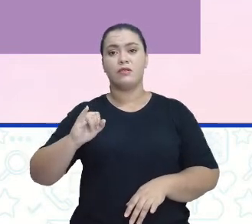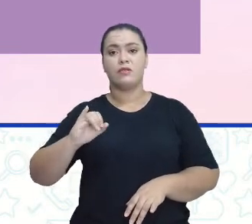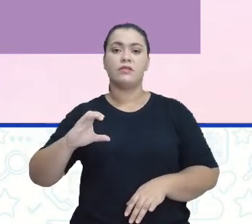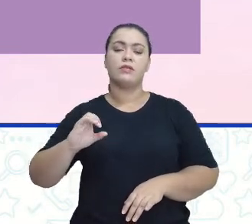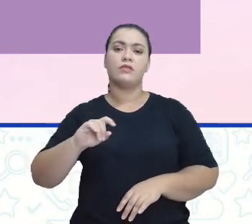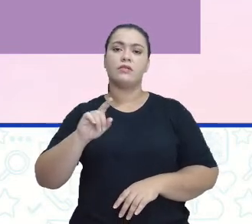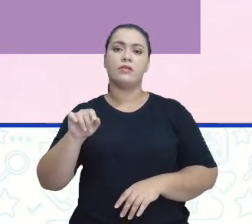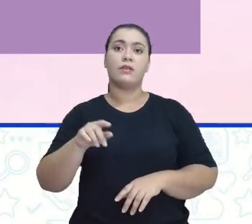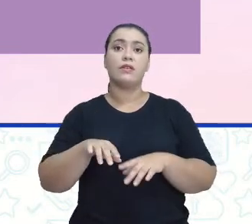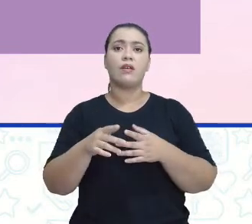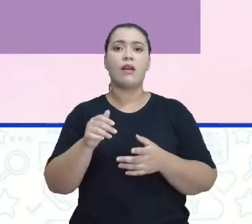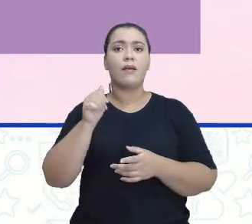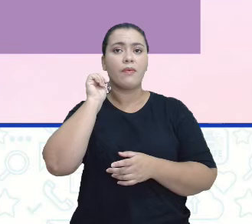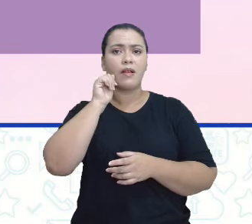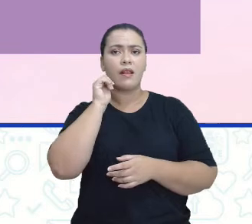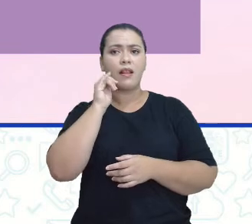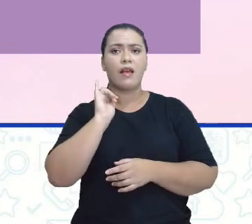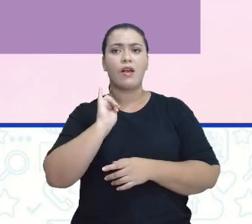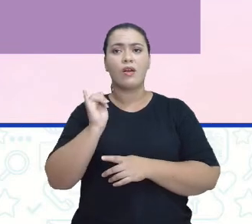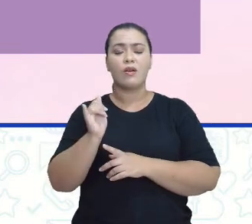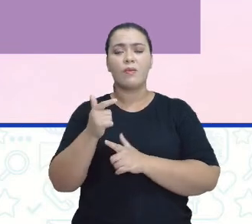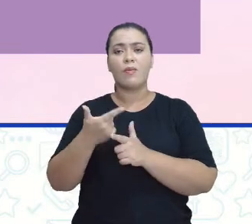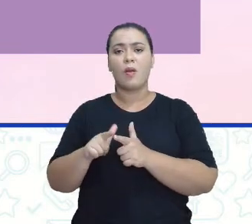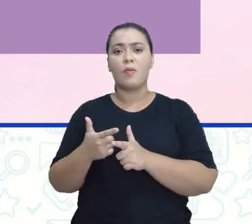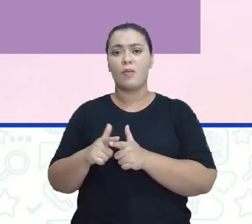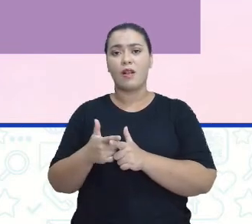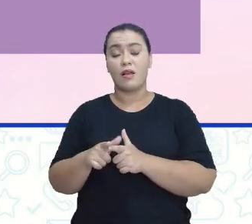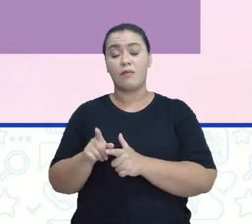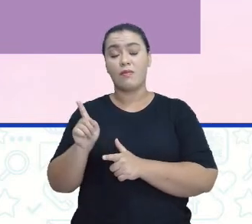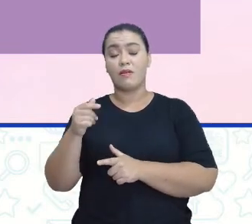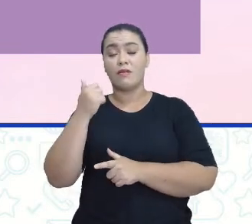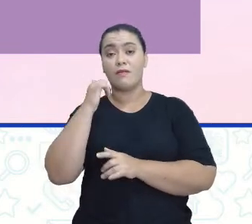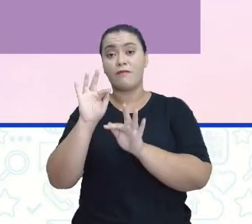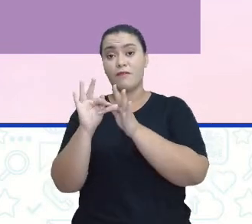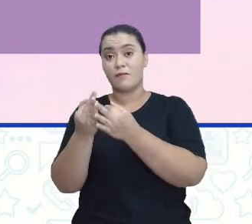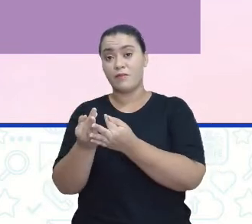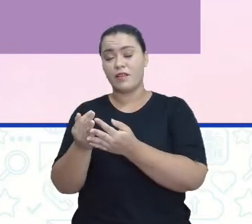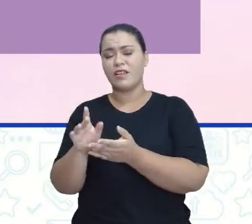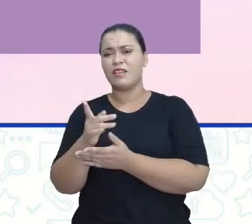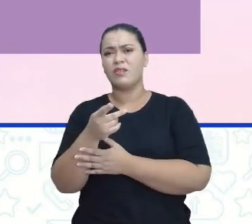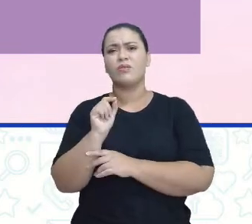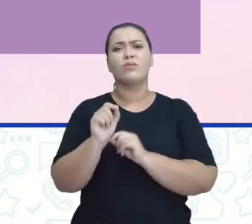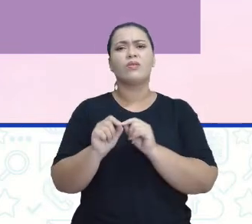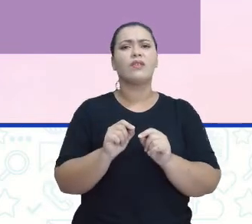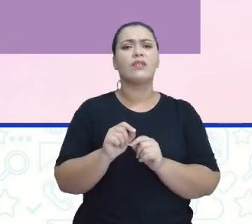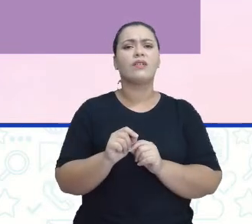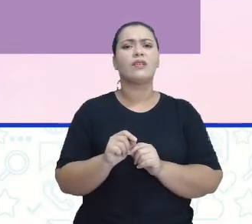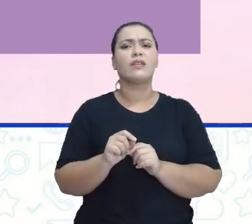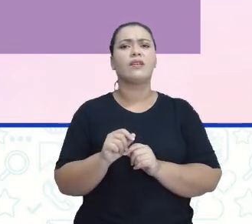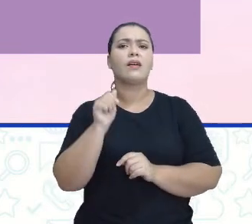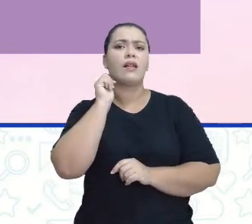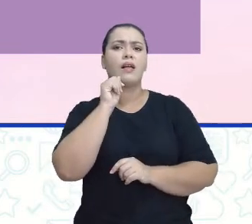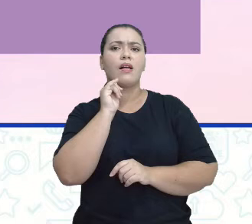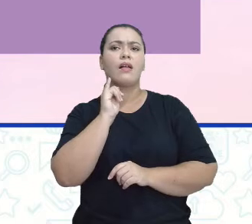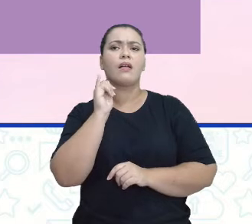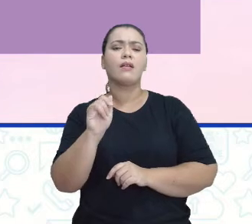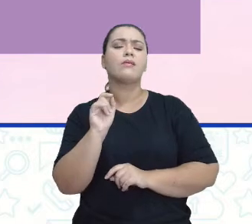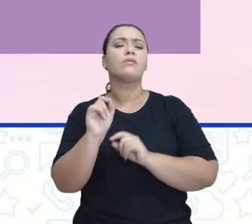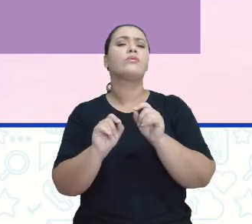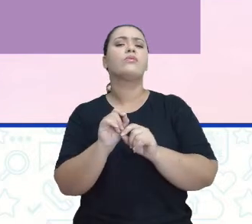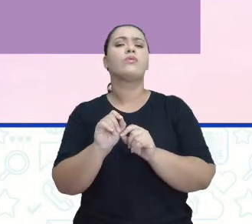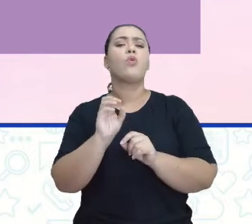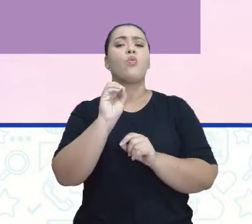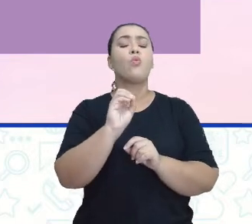seus problemas a seus pais. Então, quando eu digo Laura contou o quê? A